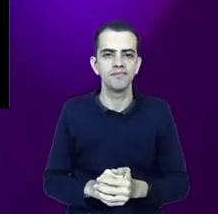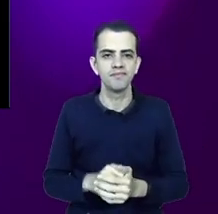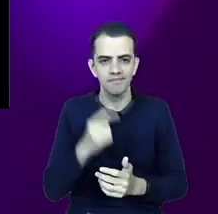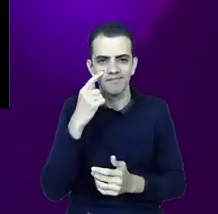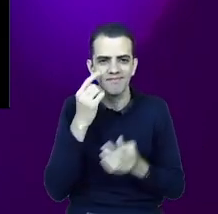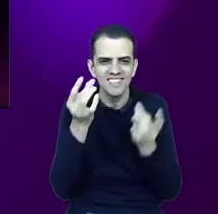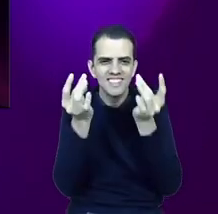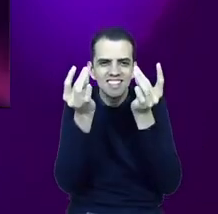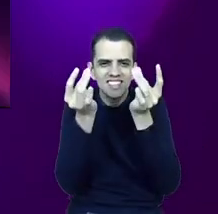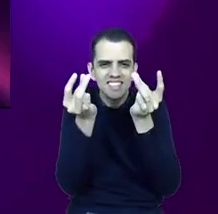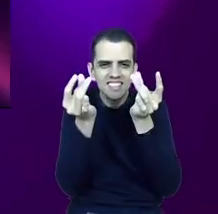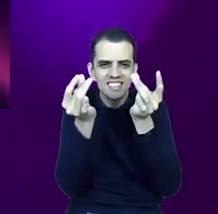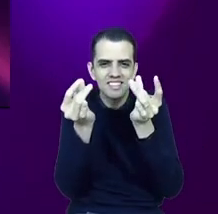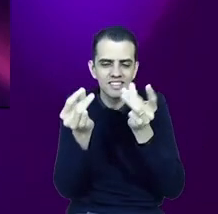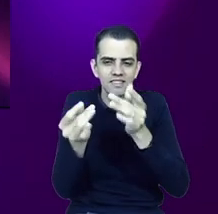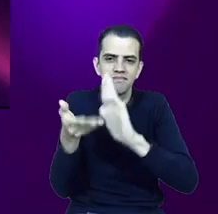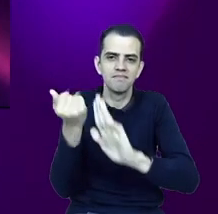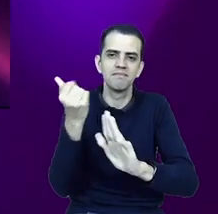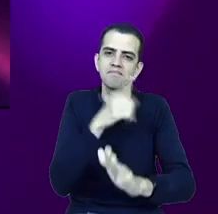sensível, né?